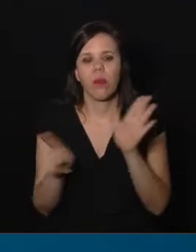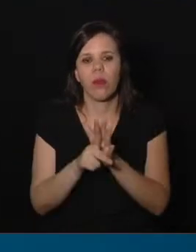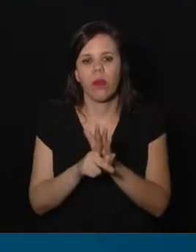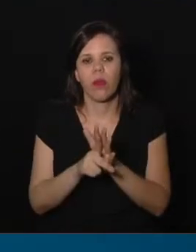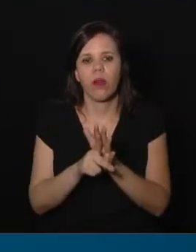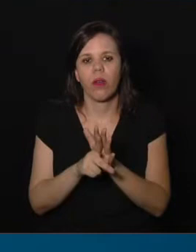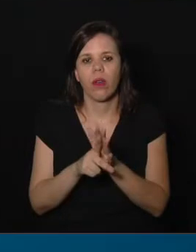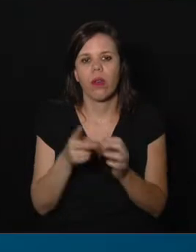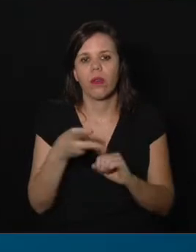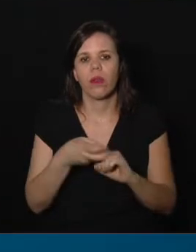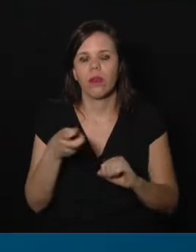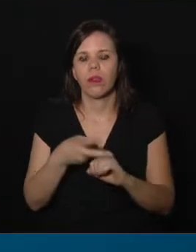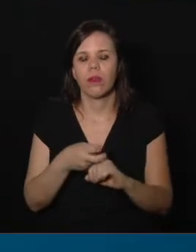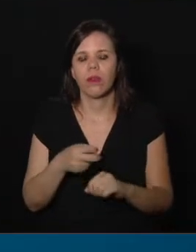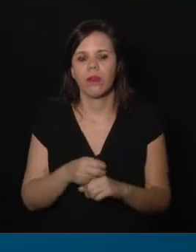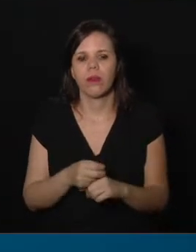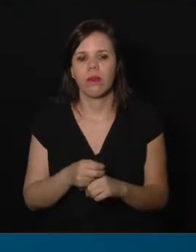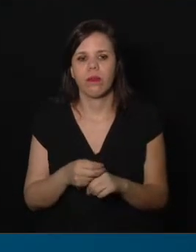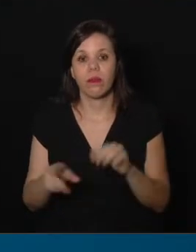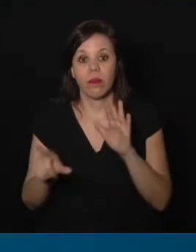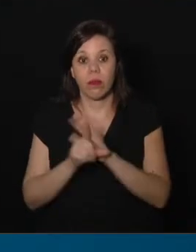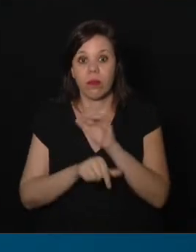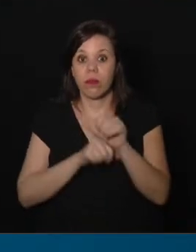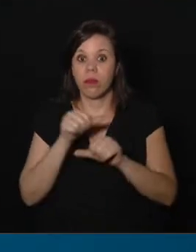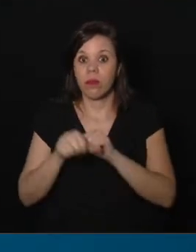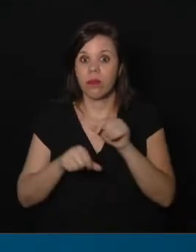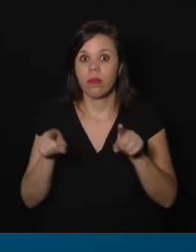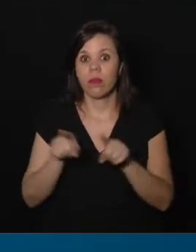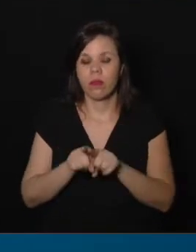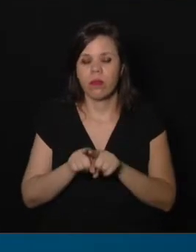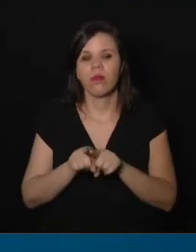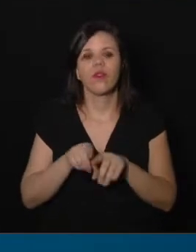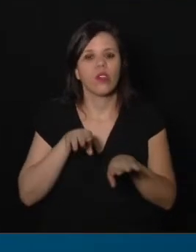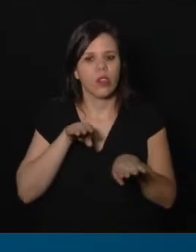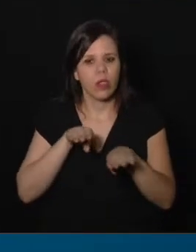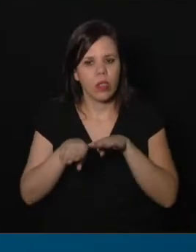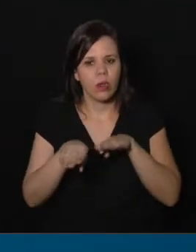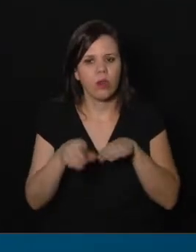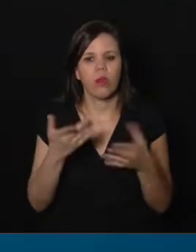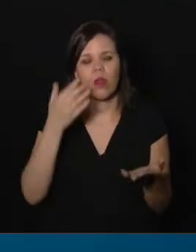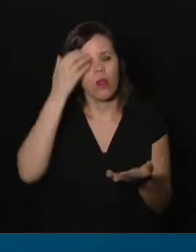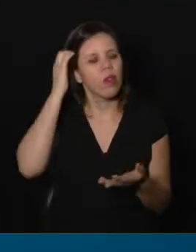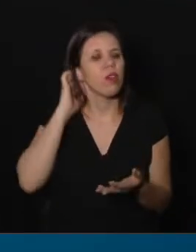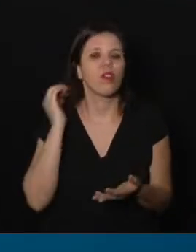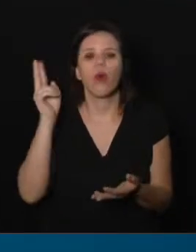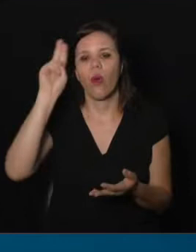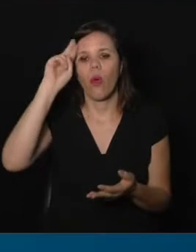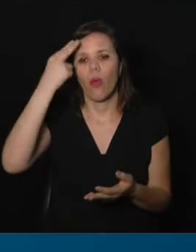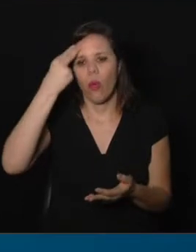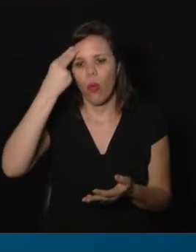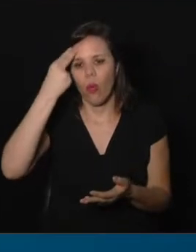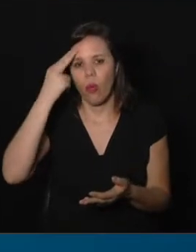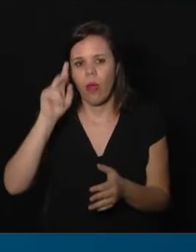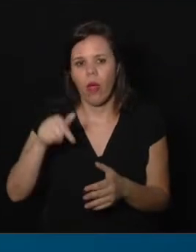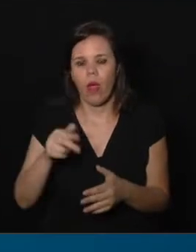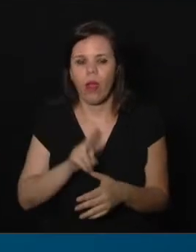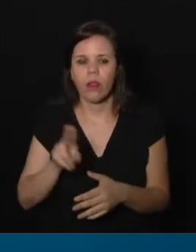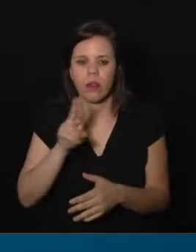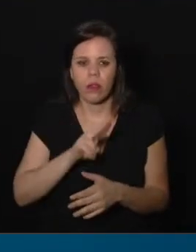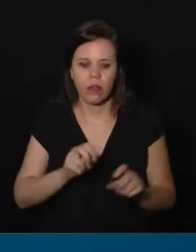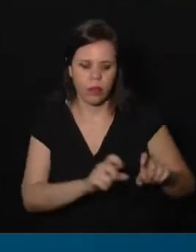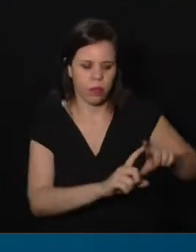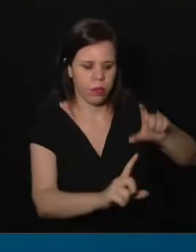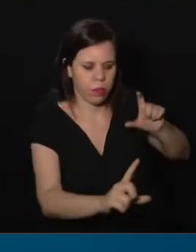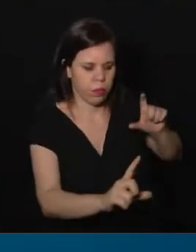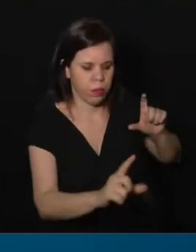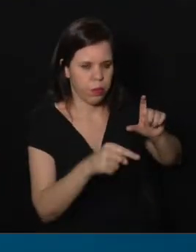por aplicativos. A lei que será alterada regulamentou o transporte por aplicativos como Uber. Atualmente é utilizada uma placa externa